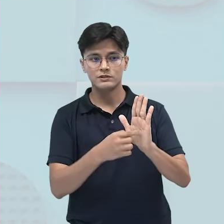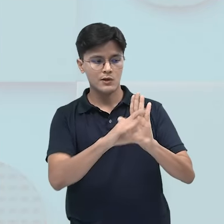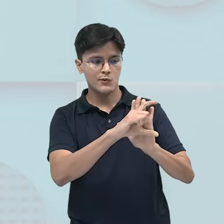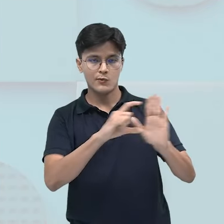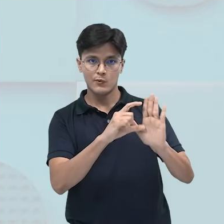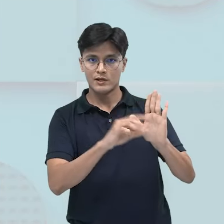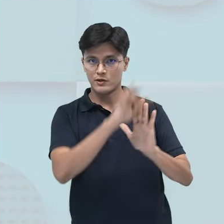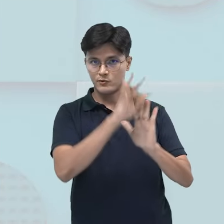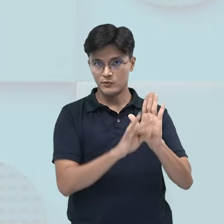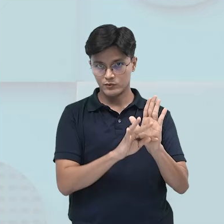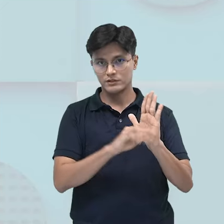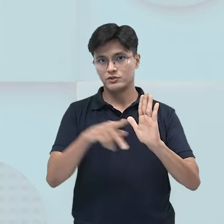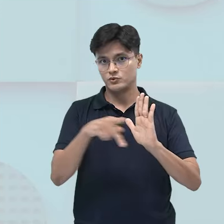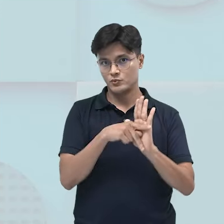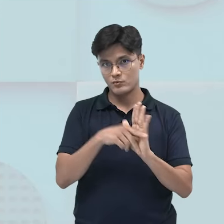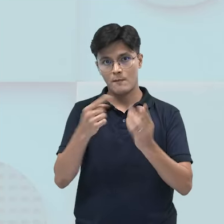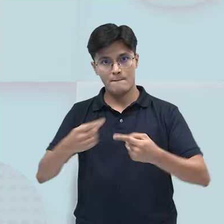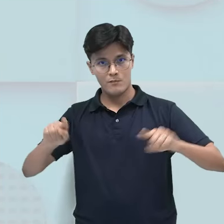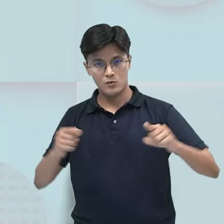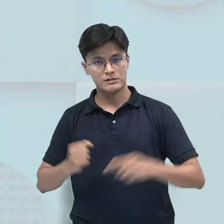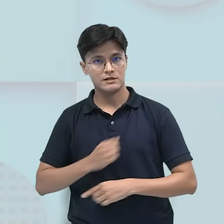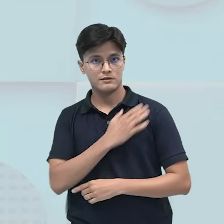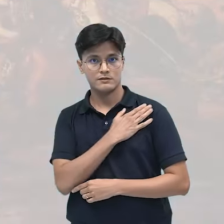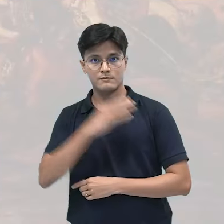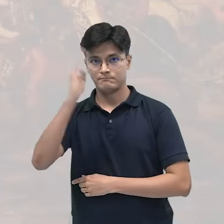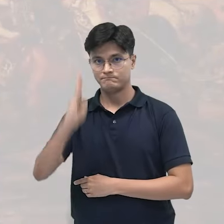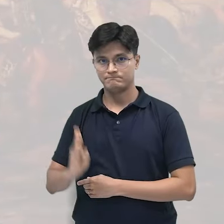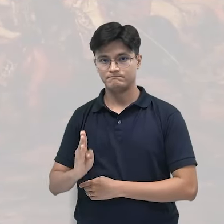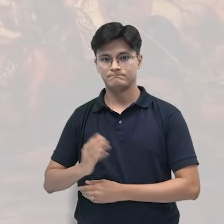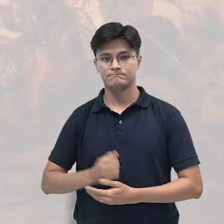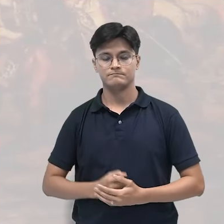trecho do hino nacional brasileiro. Vamos lá.